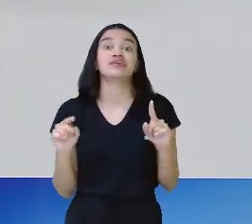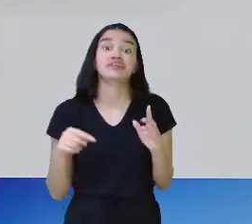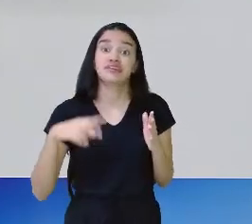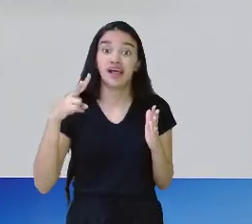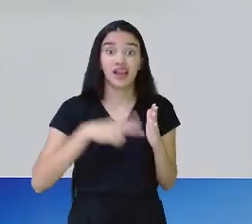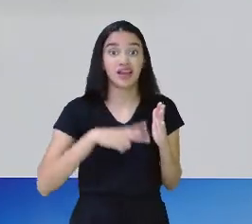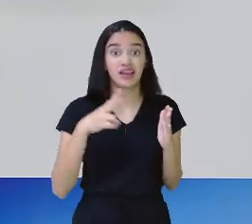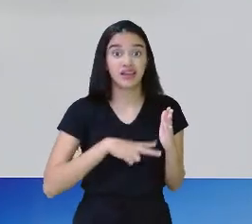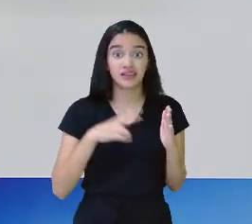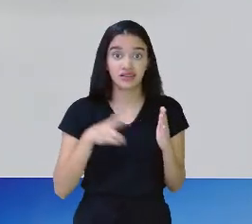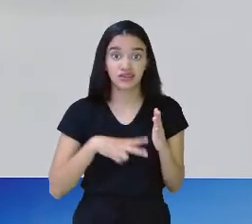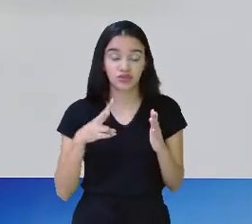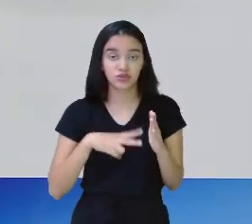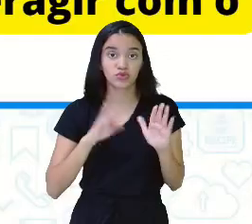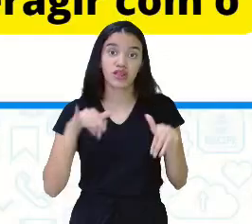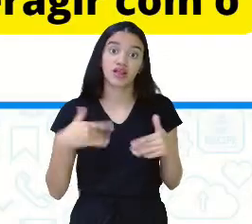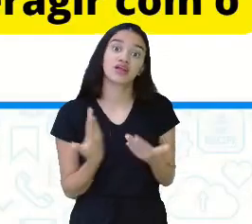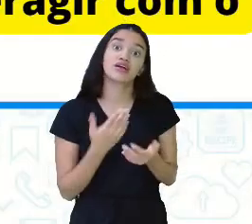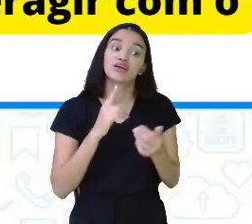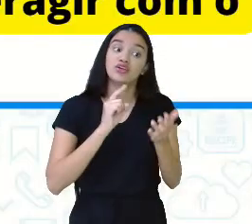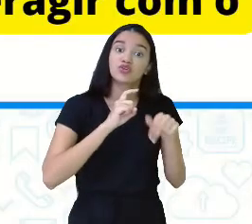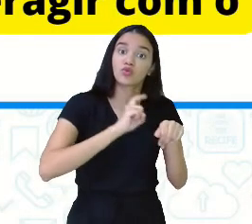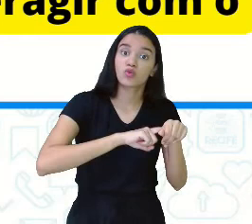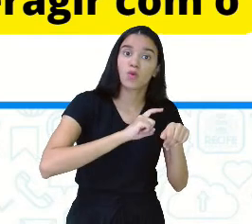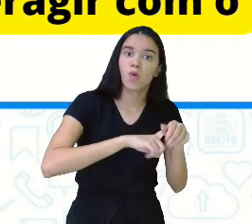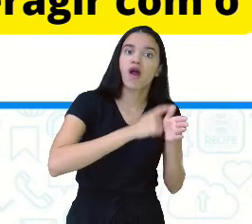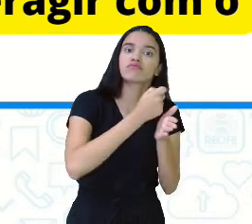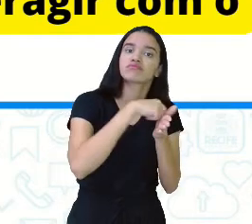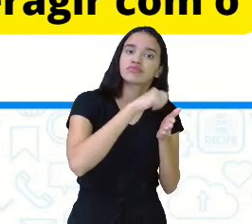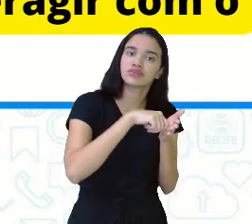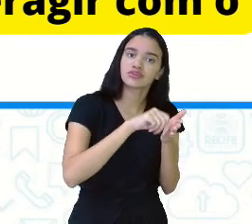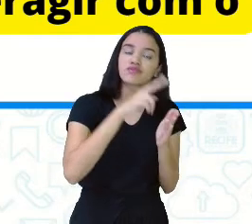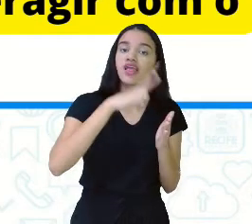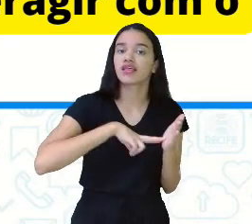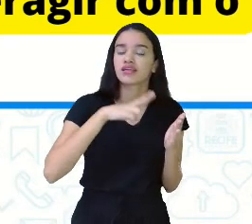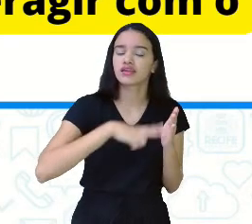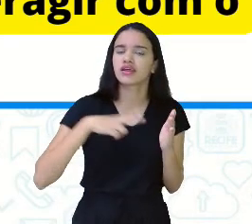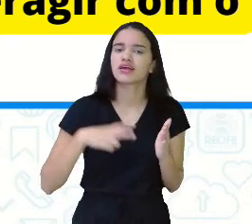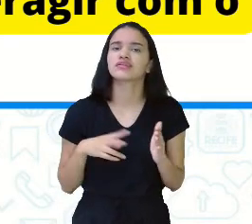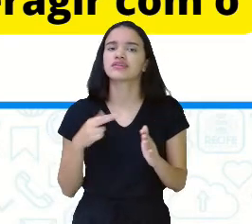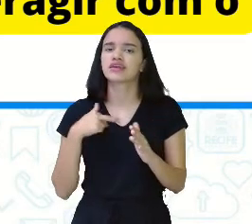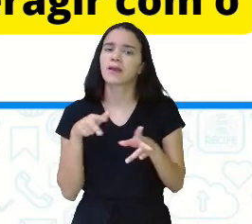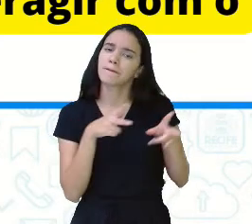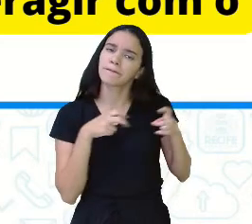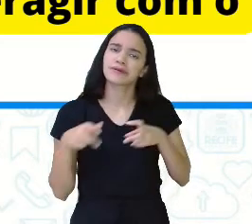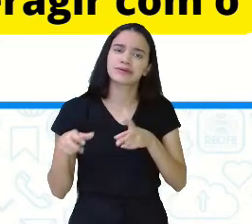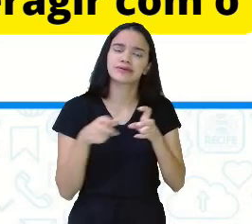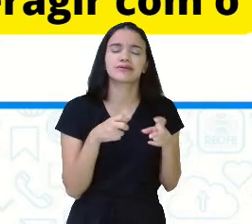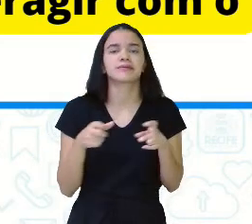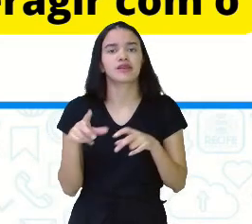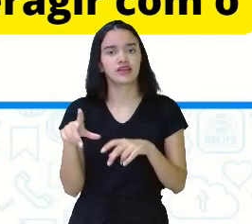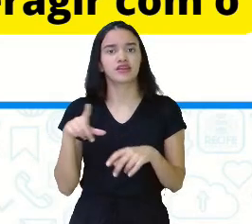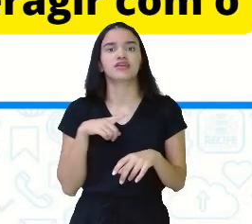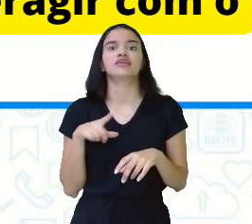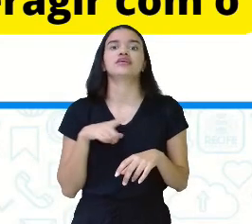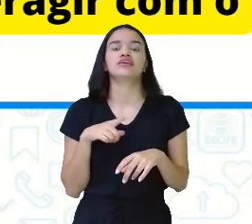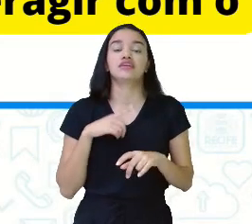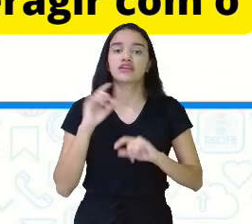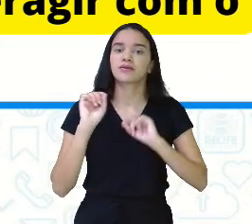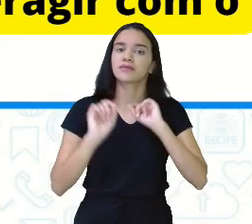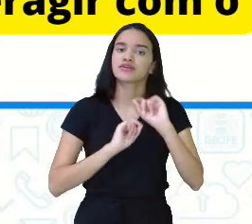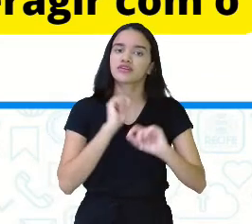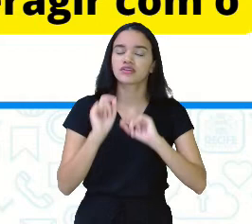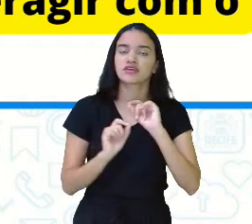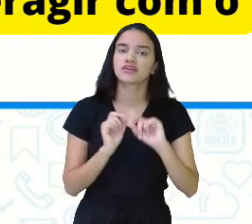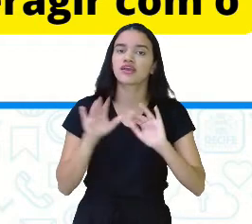outros sinais. Na hora de escrever, na hora de ler, a gente tem que observar outros sinais. Existem aqueles sinais que ajudam